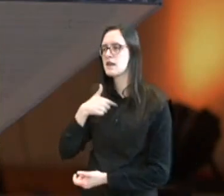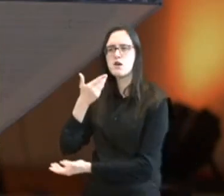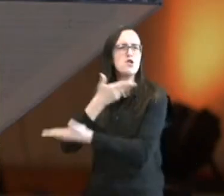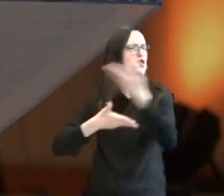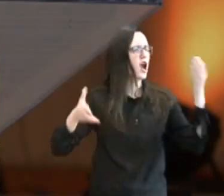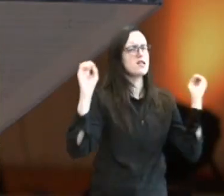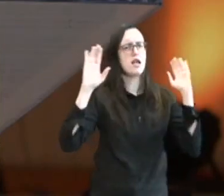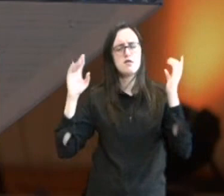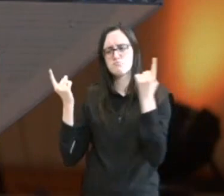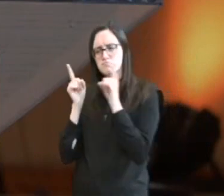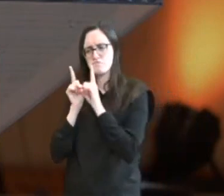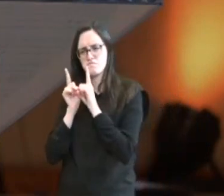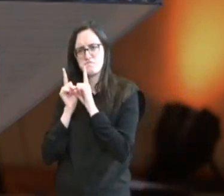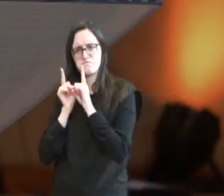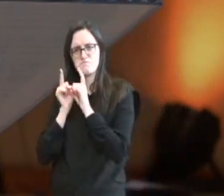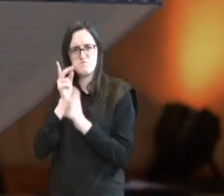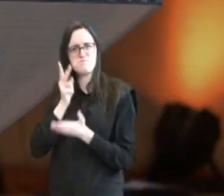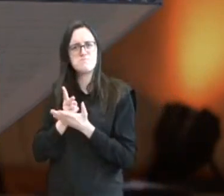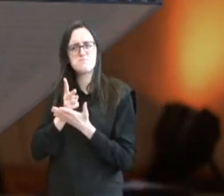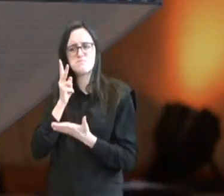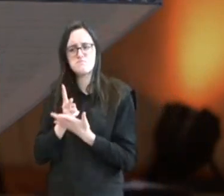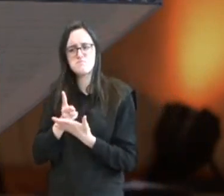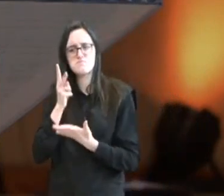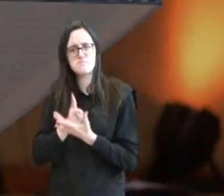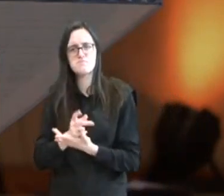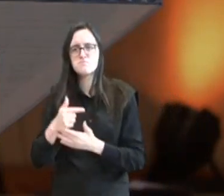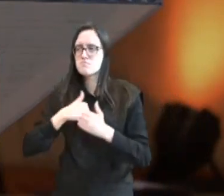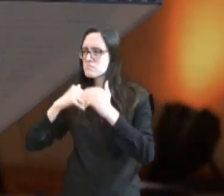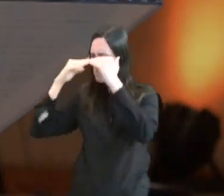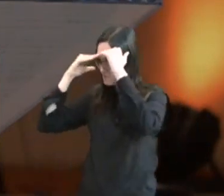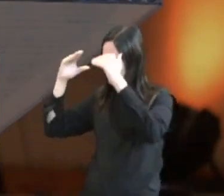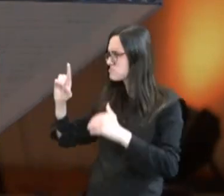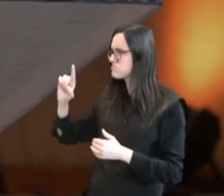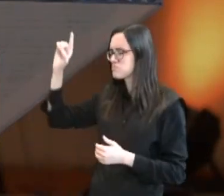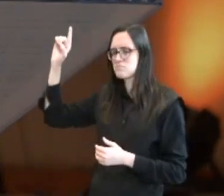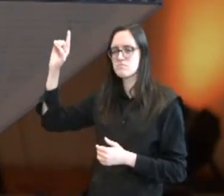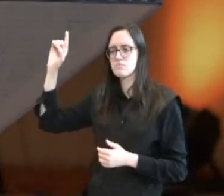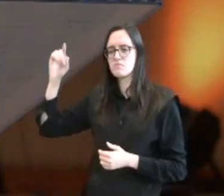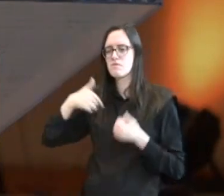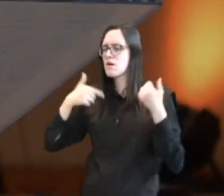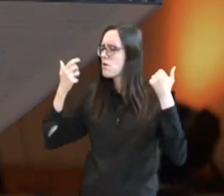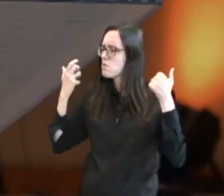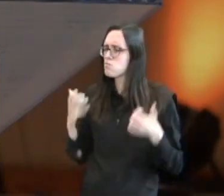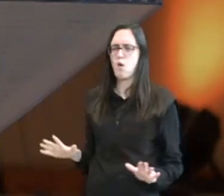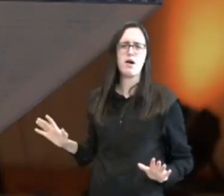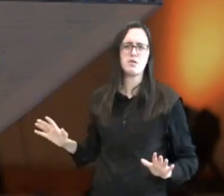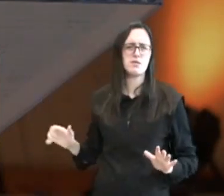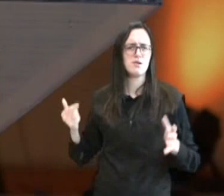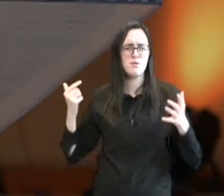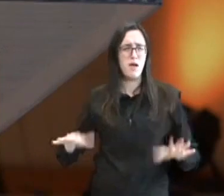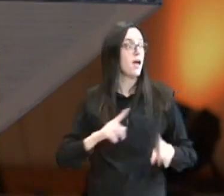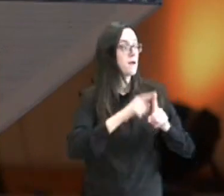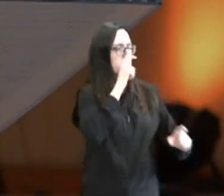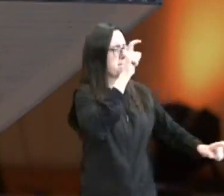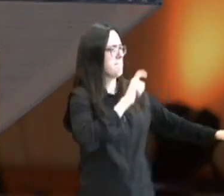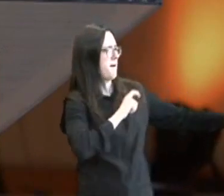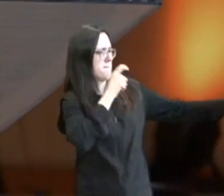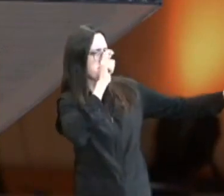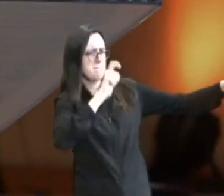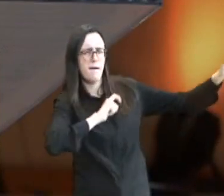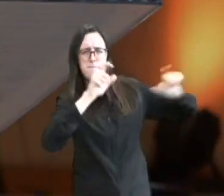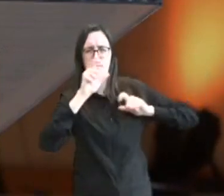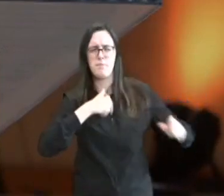ninguém. E outra coisa, eu temo a Deus, eu não quero. Mas falaram tanta coisa, e eu fiquei